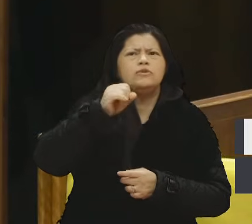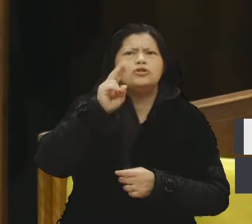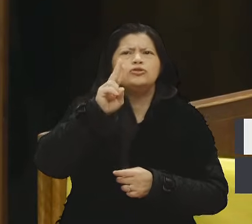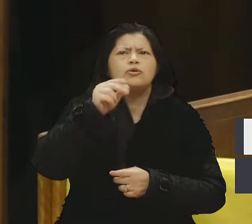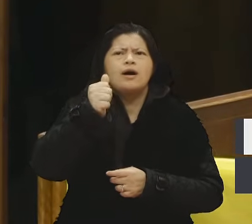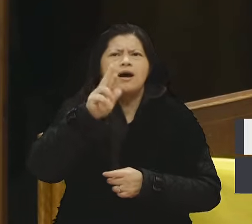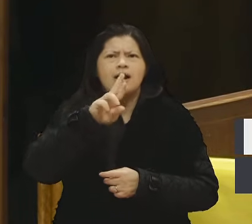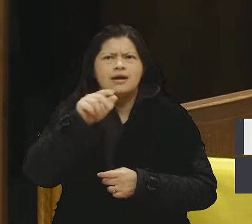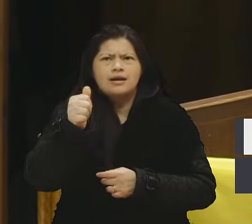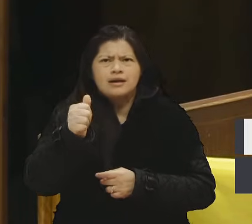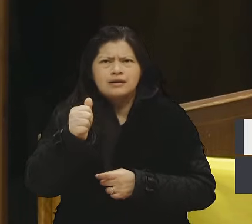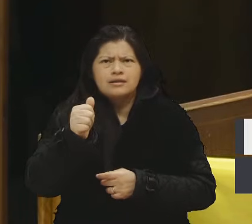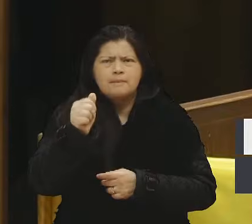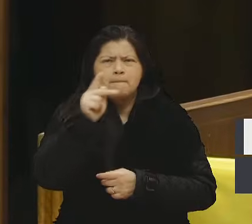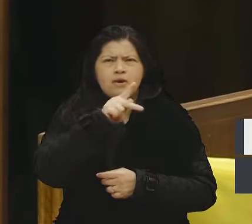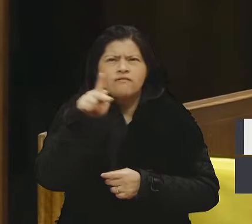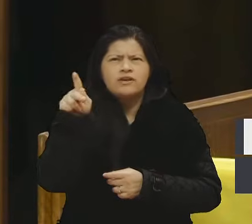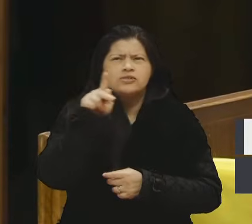Guilherme, professor